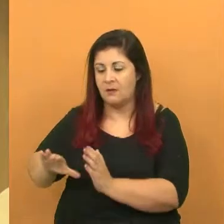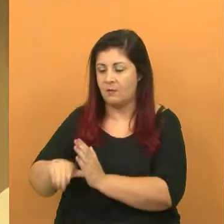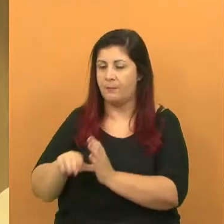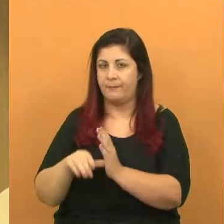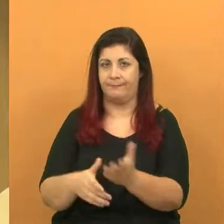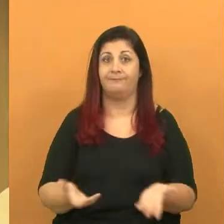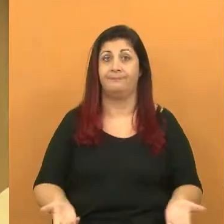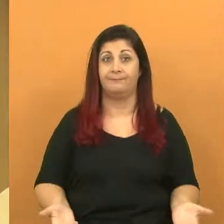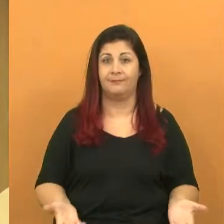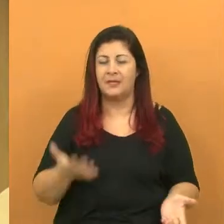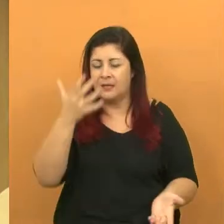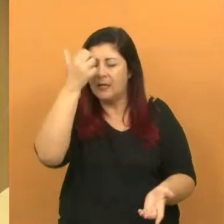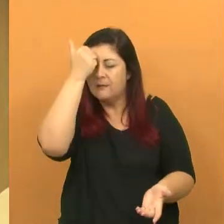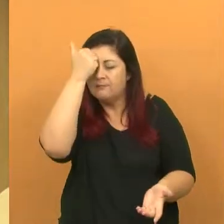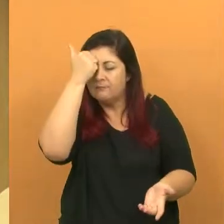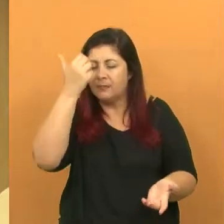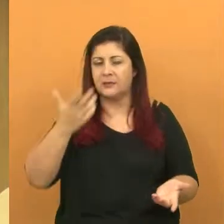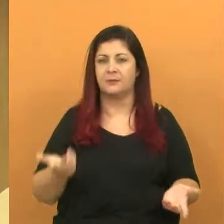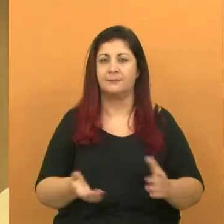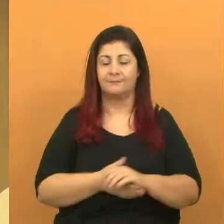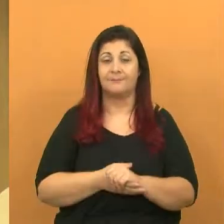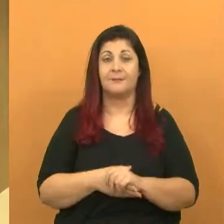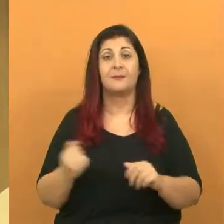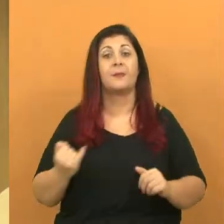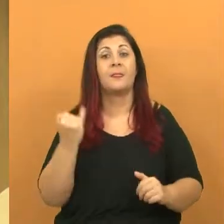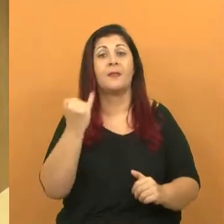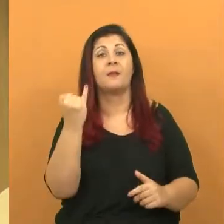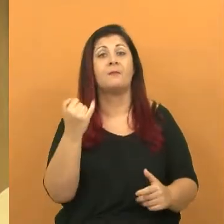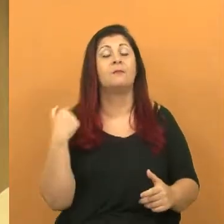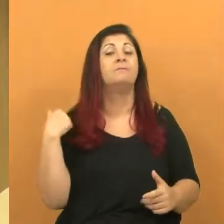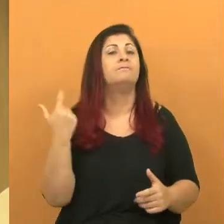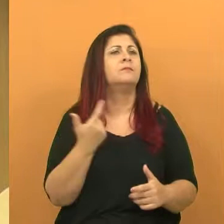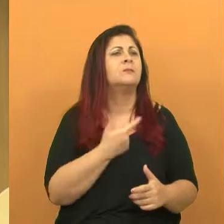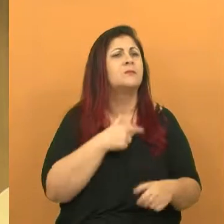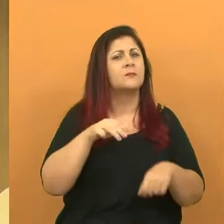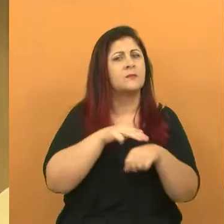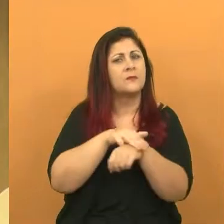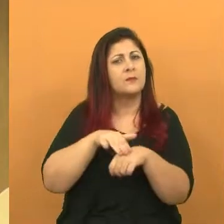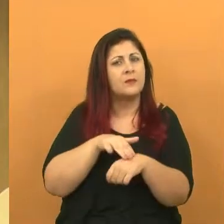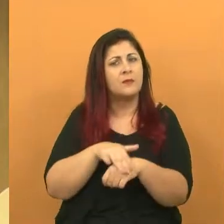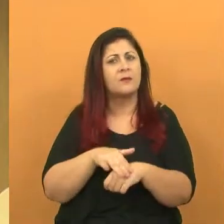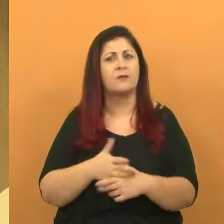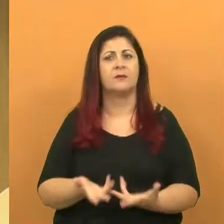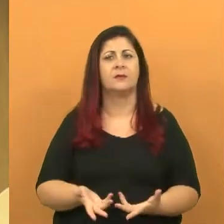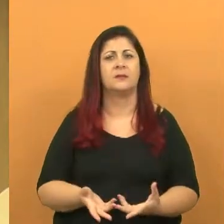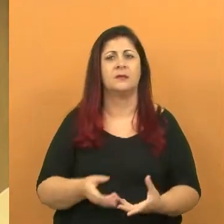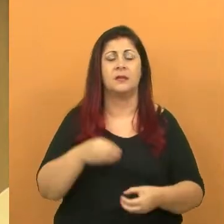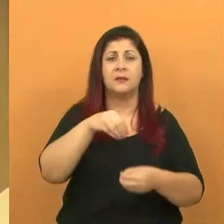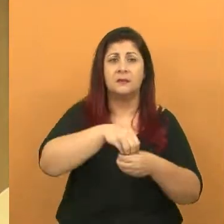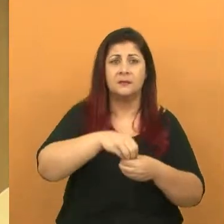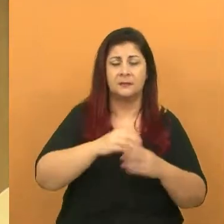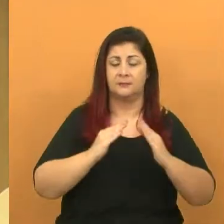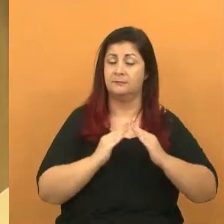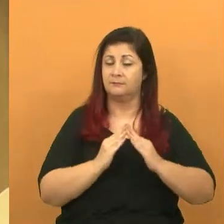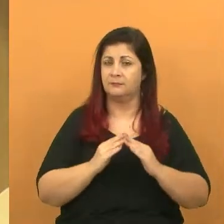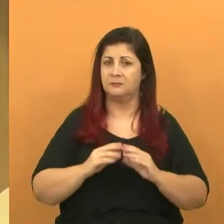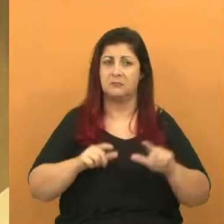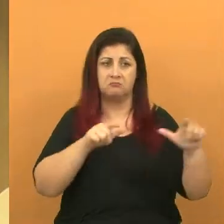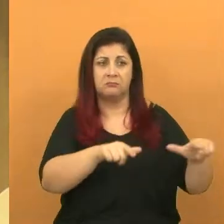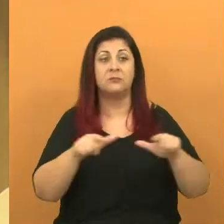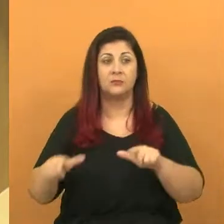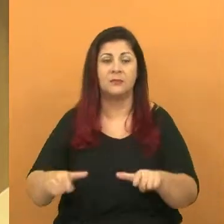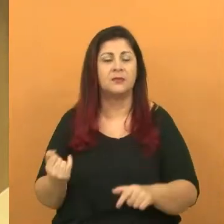pertence. Então, é muito importante a gente ter esse colóquio dentro da casa, em todos os lugares. Muito